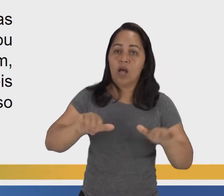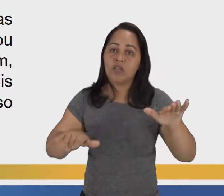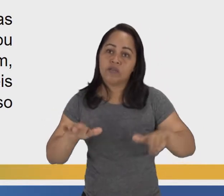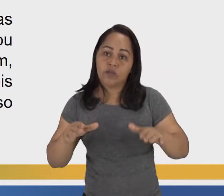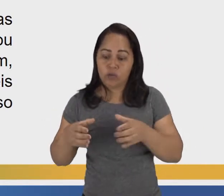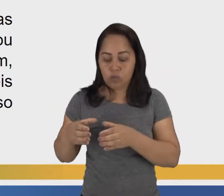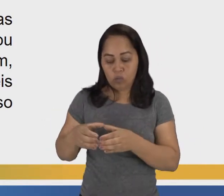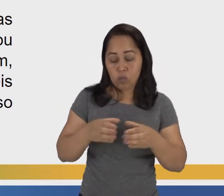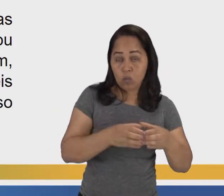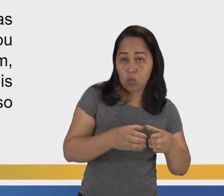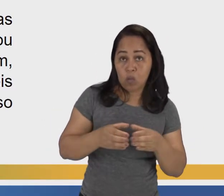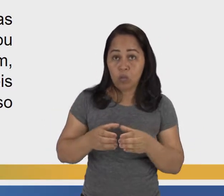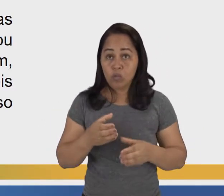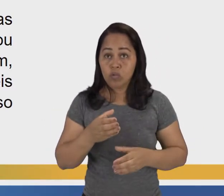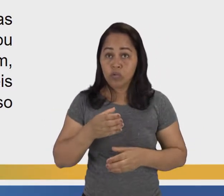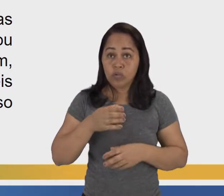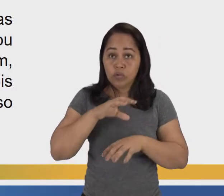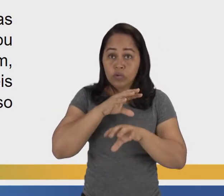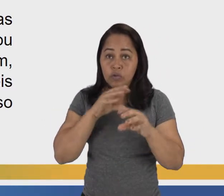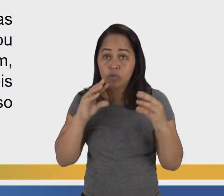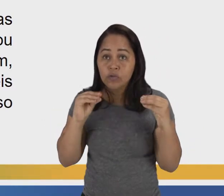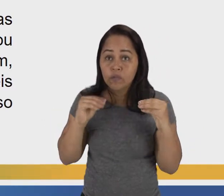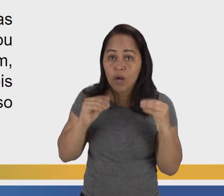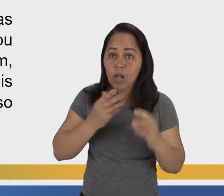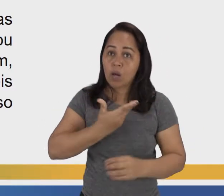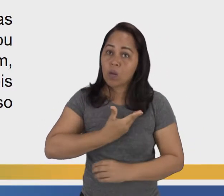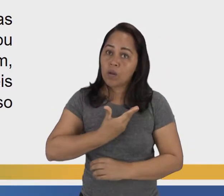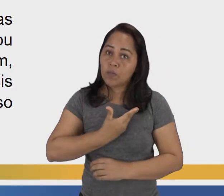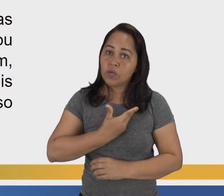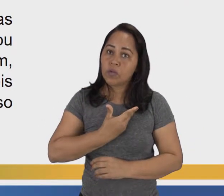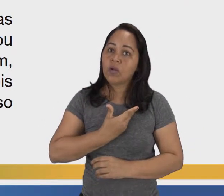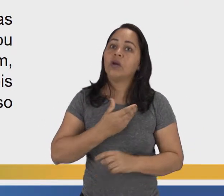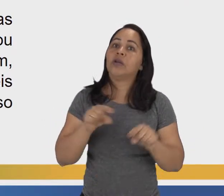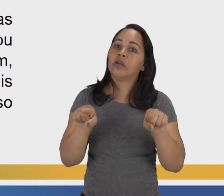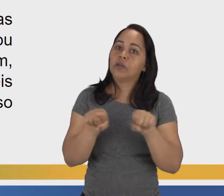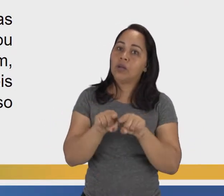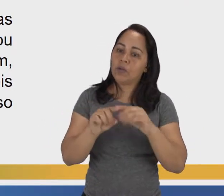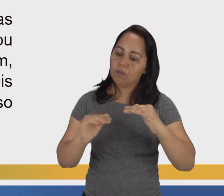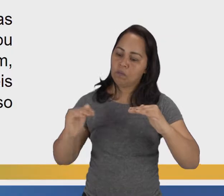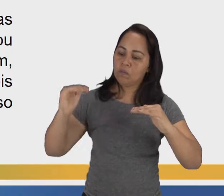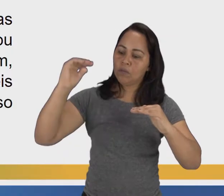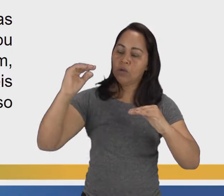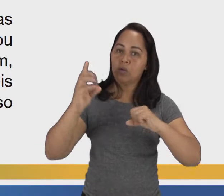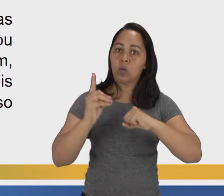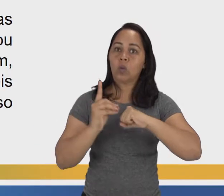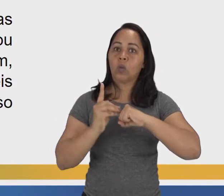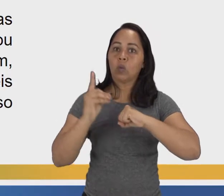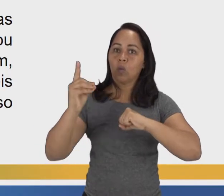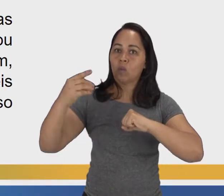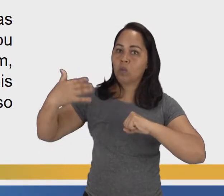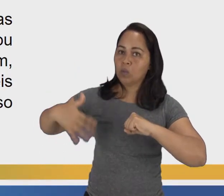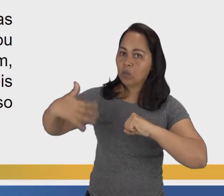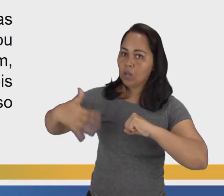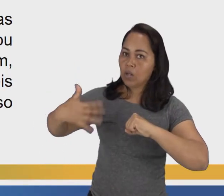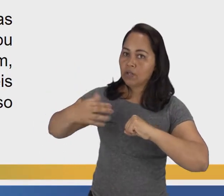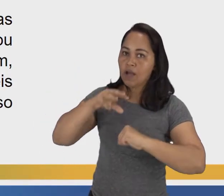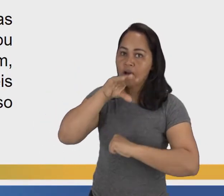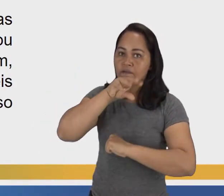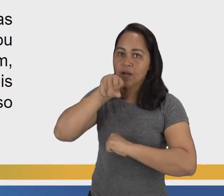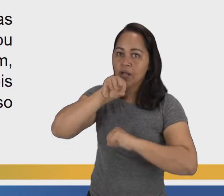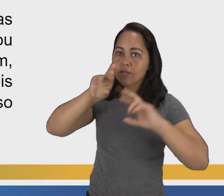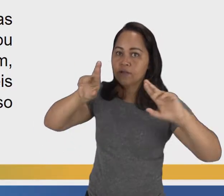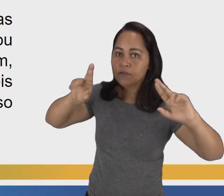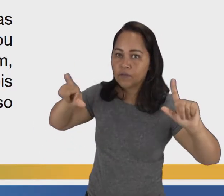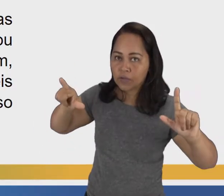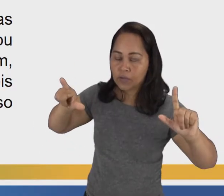uma conversa entre amigos, e até a escrita de uma tese de doutorado. Ou seja, os gêneros textuais eles vão estar